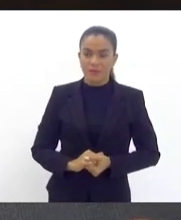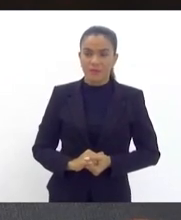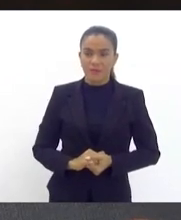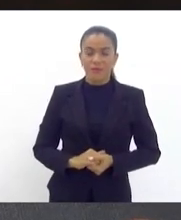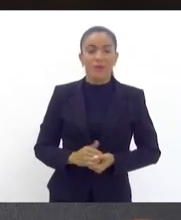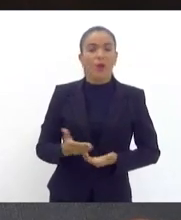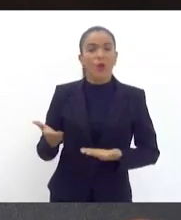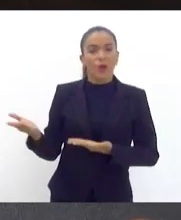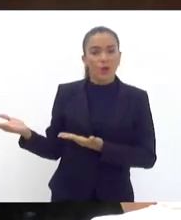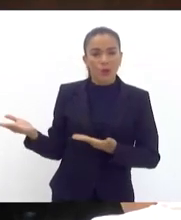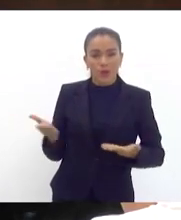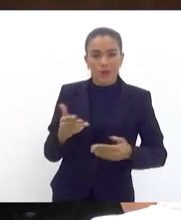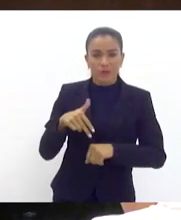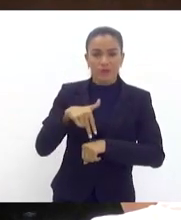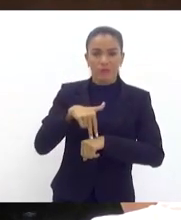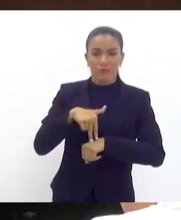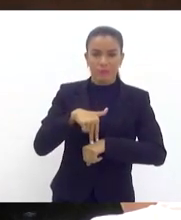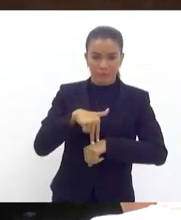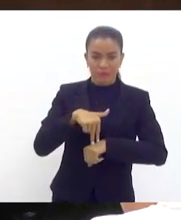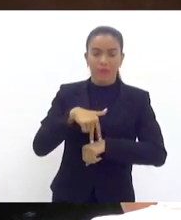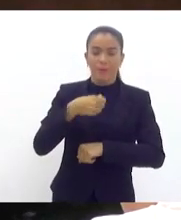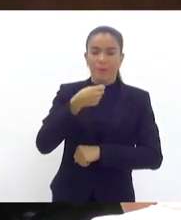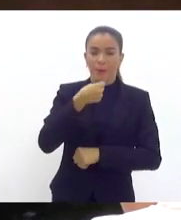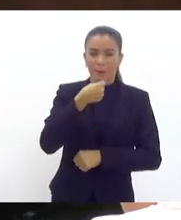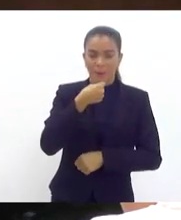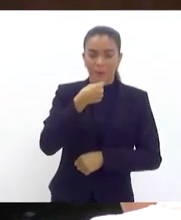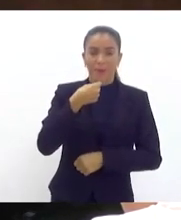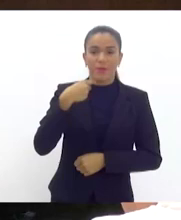passa a palavra então para a doutora